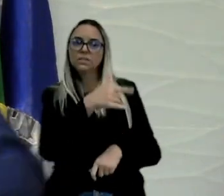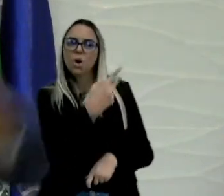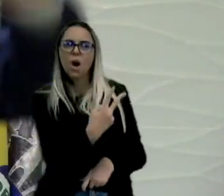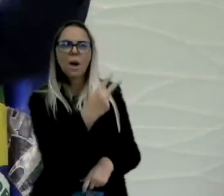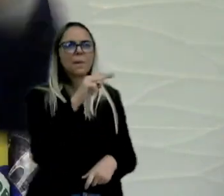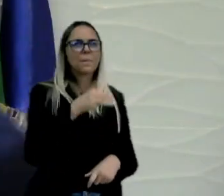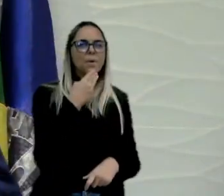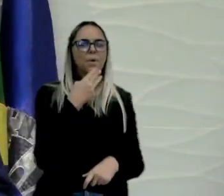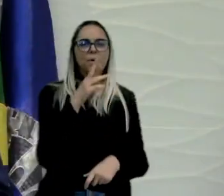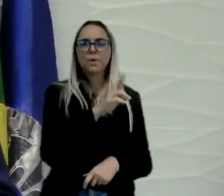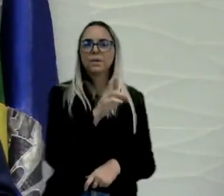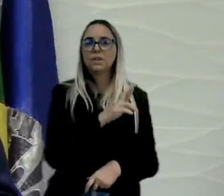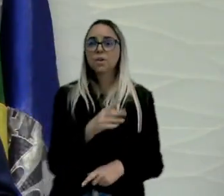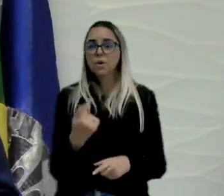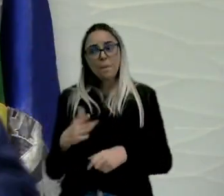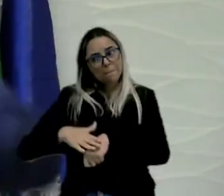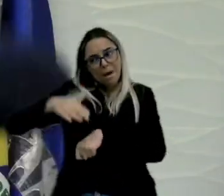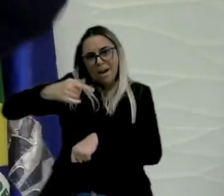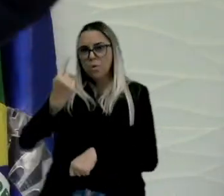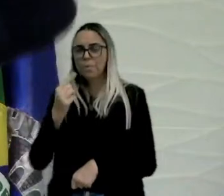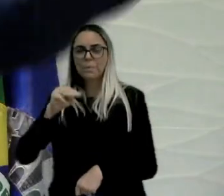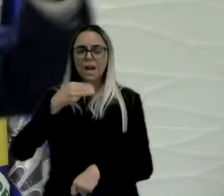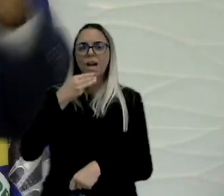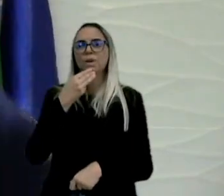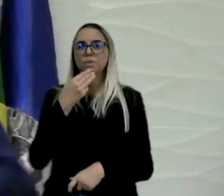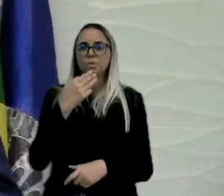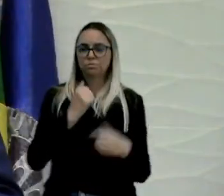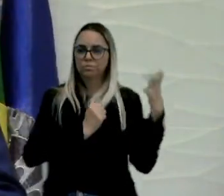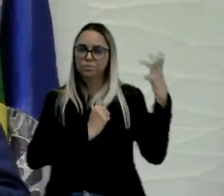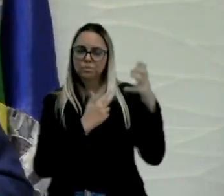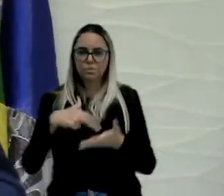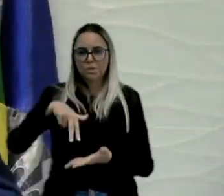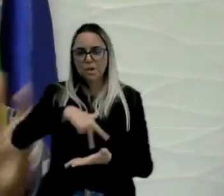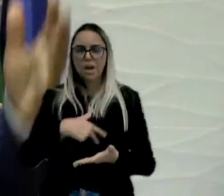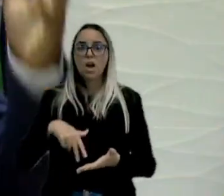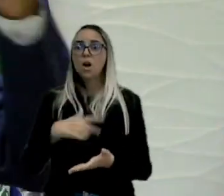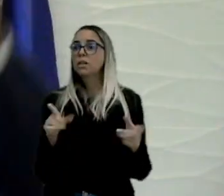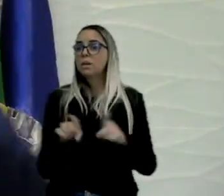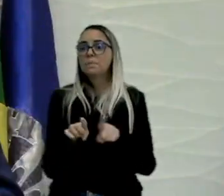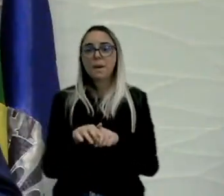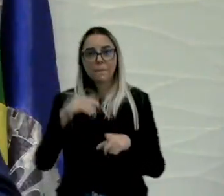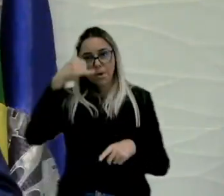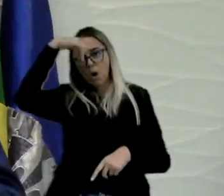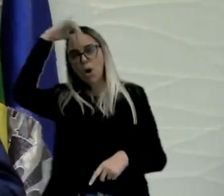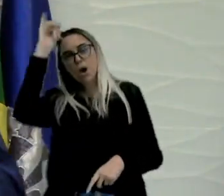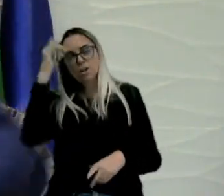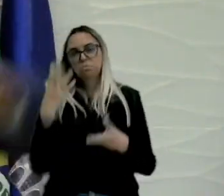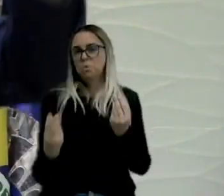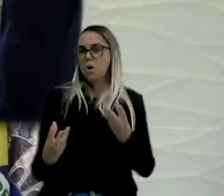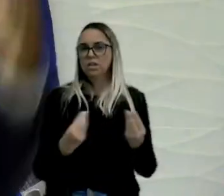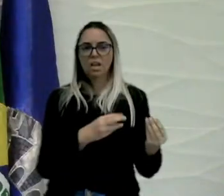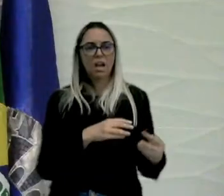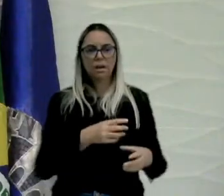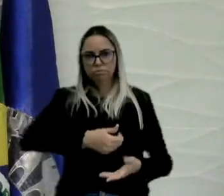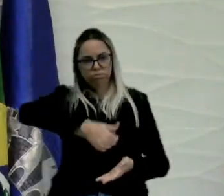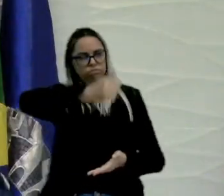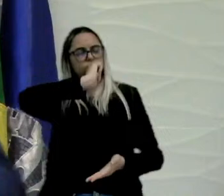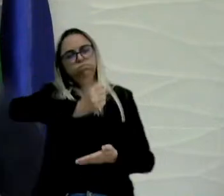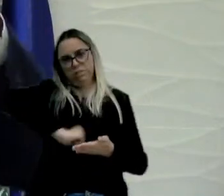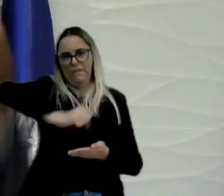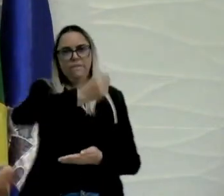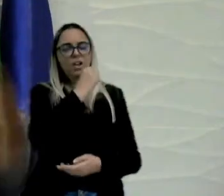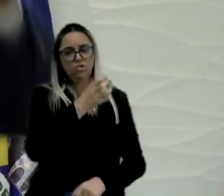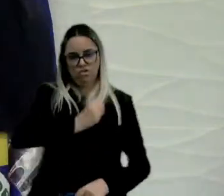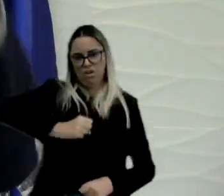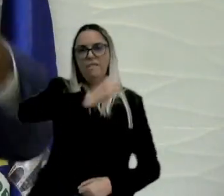dançar gastou mais de 1 milhão diz que é mais de 30 boi dois carretas de cerveja eu quero ver